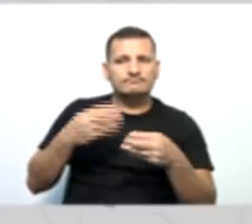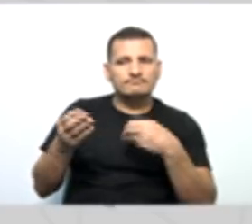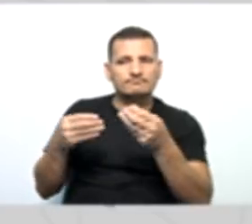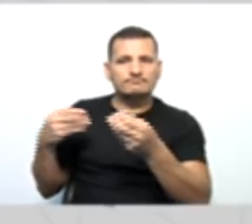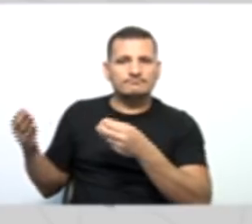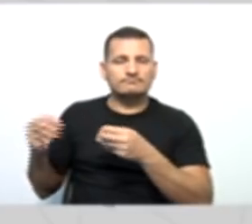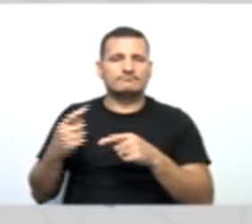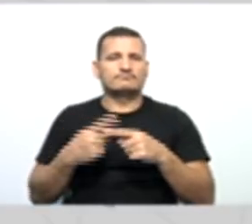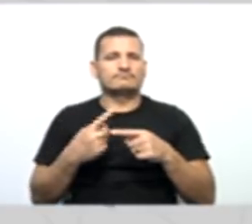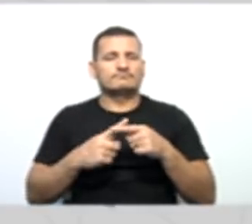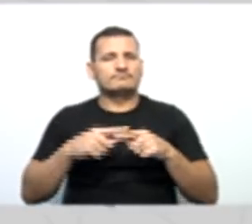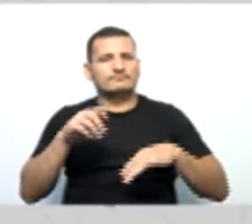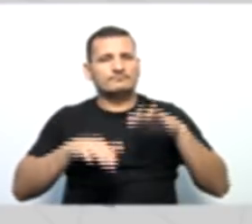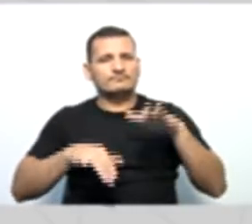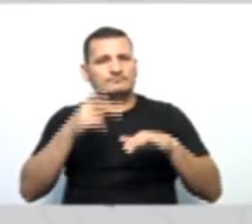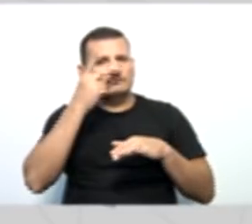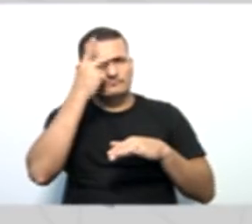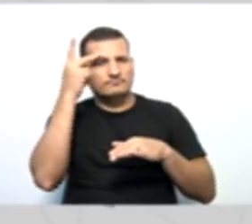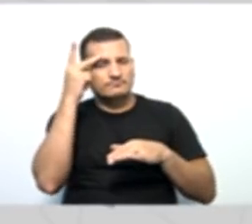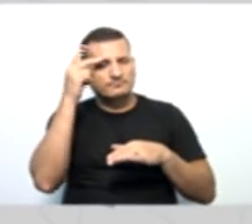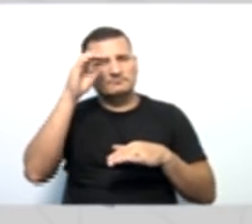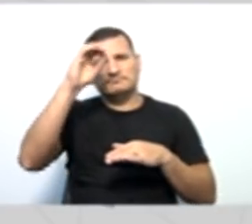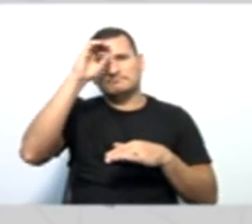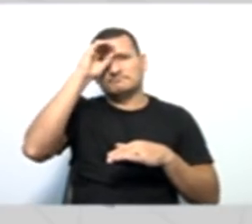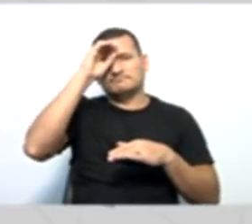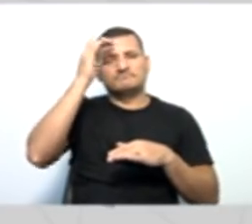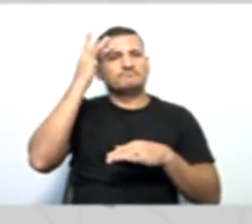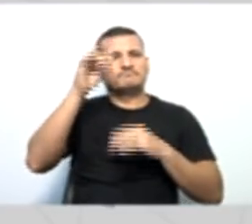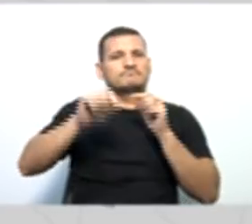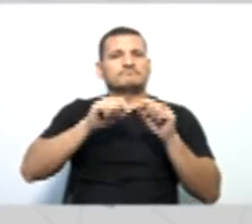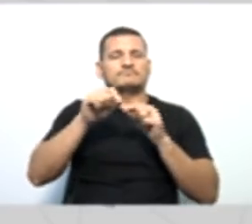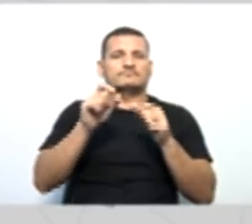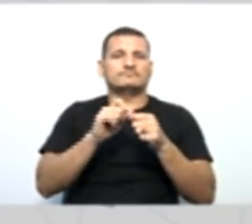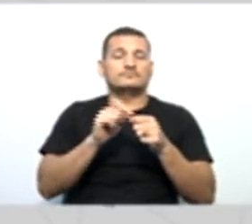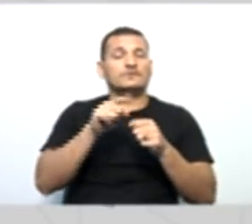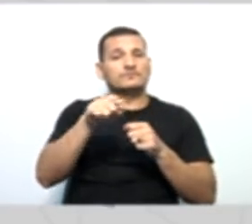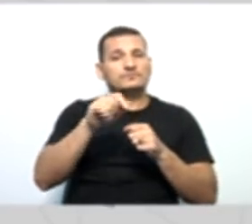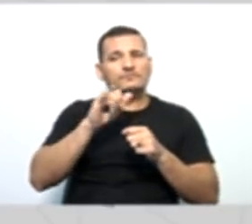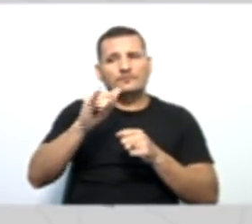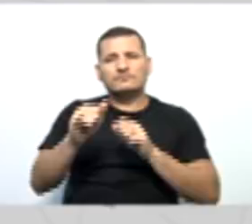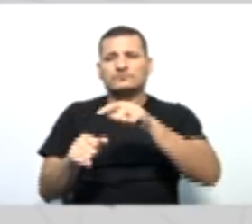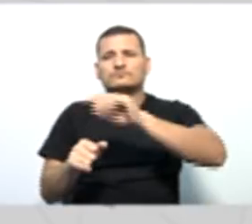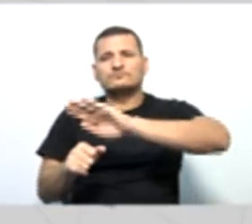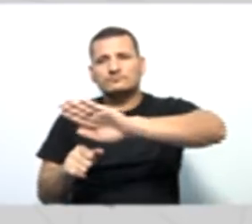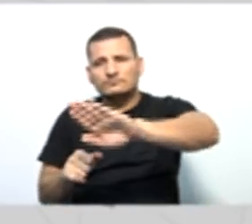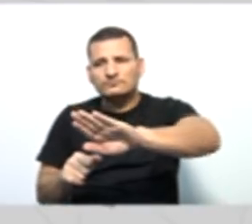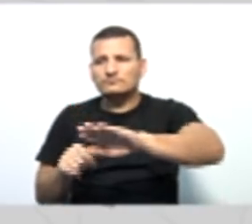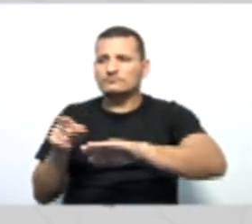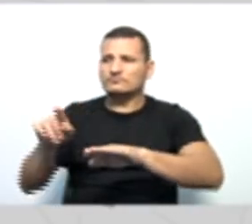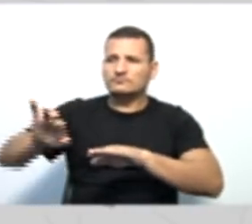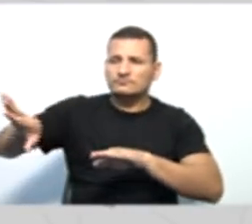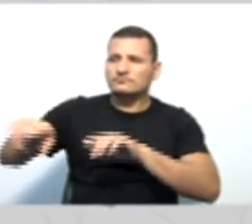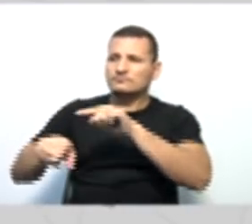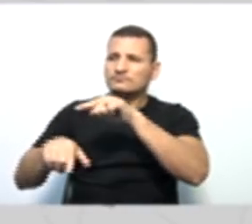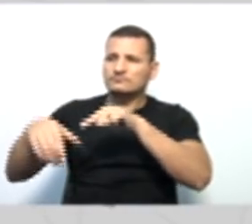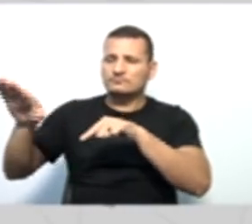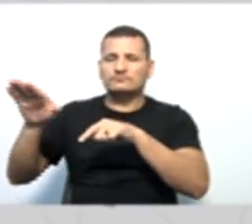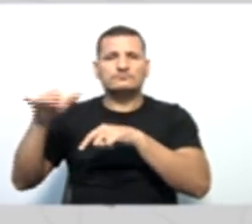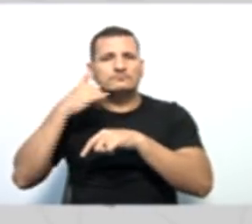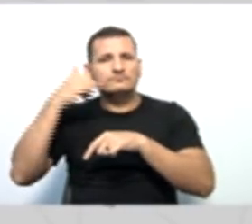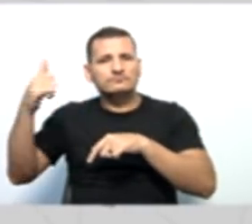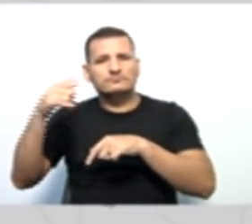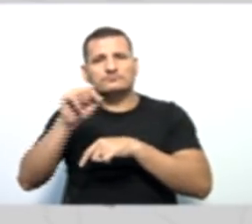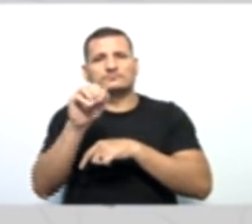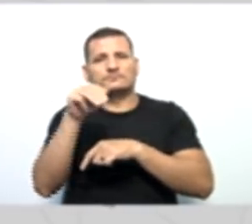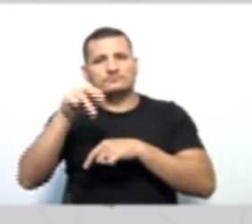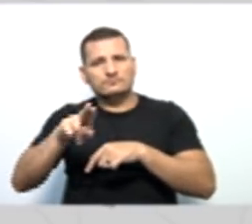ficam tão sem saber o que fazer e você vai estar lá dizendo, afasta você vai chamar o SAMU, você vem aqui e me